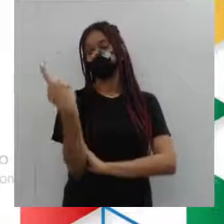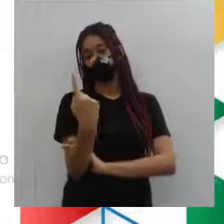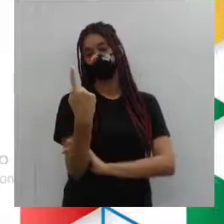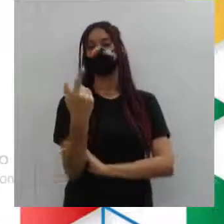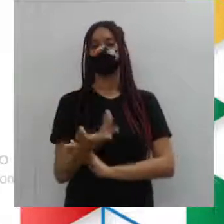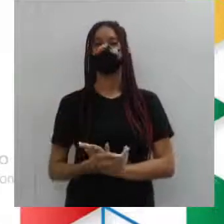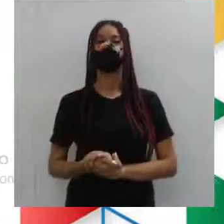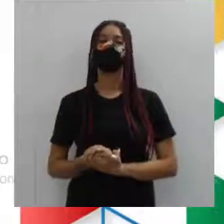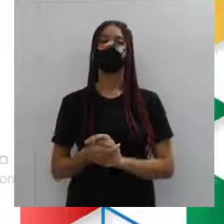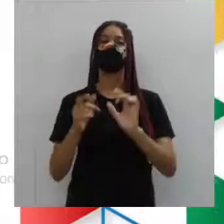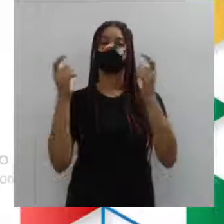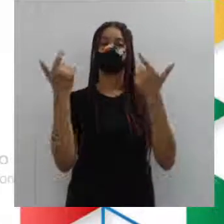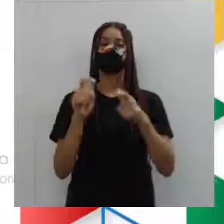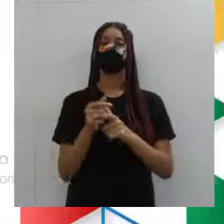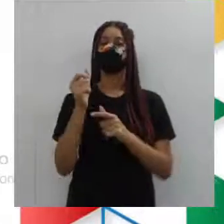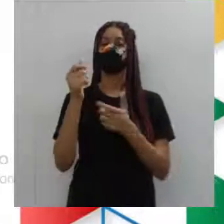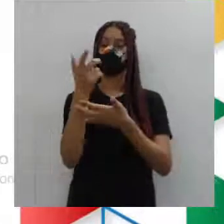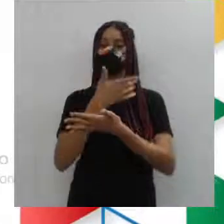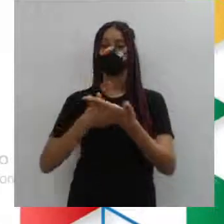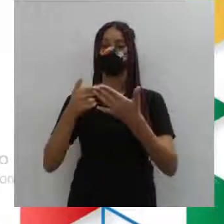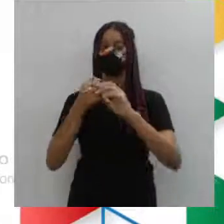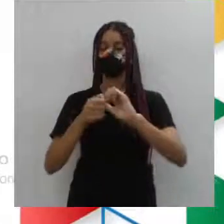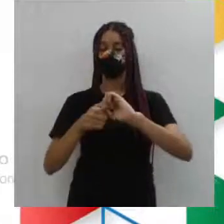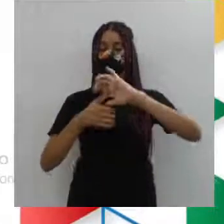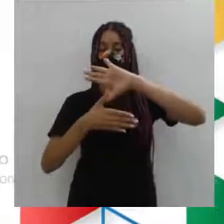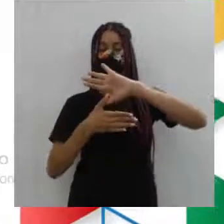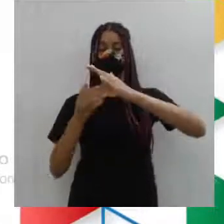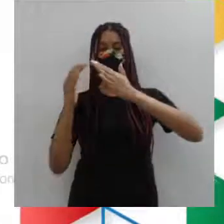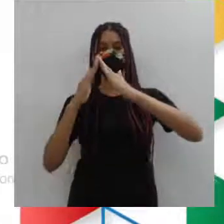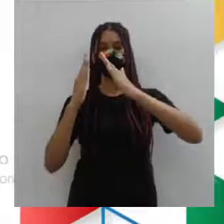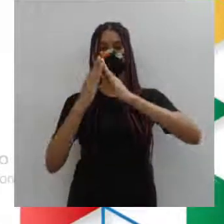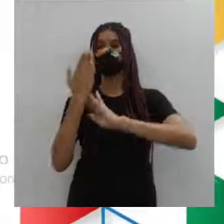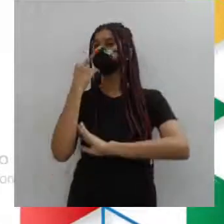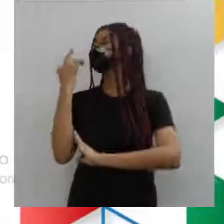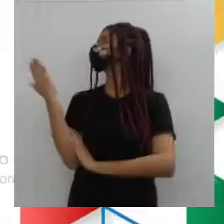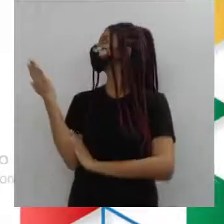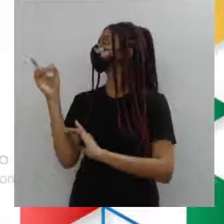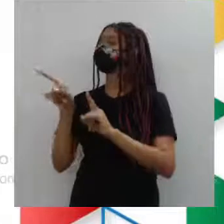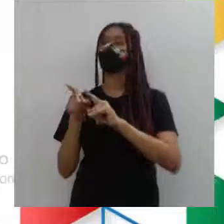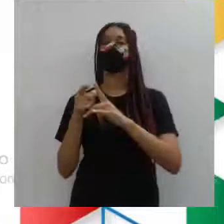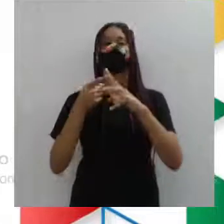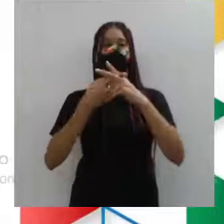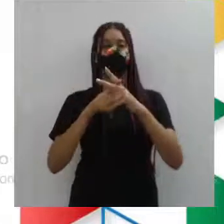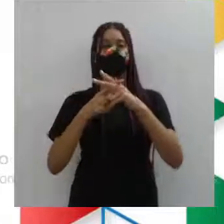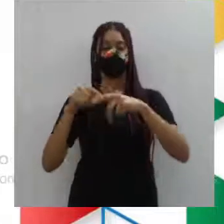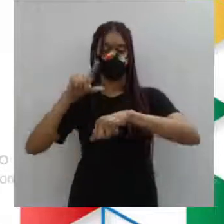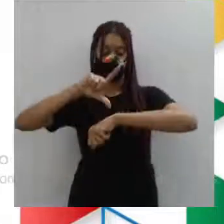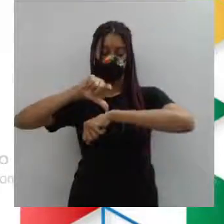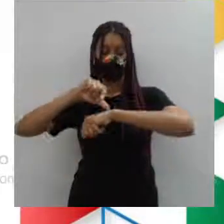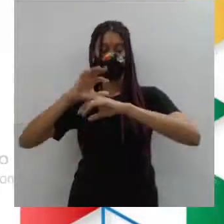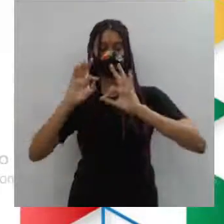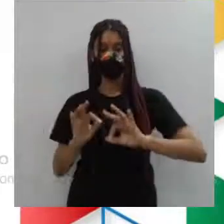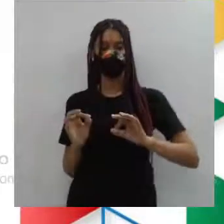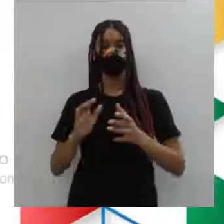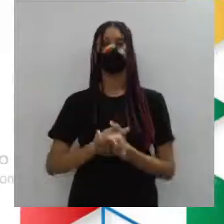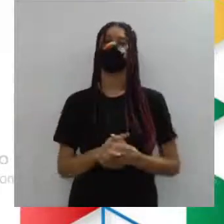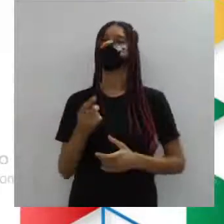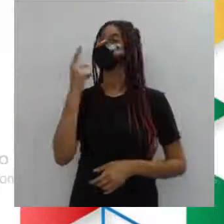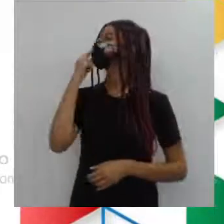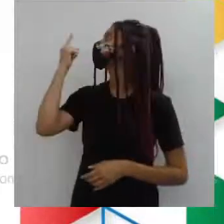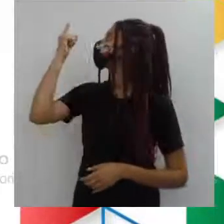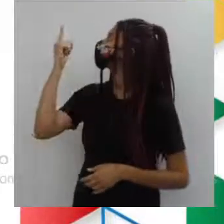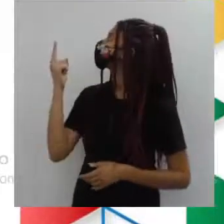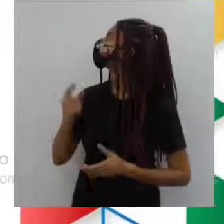de redução, e se eu for fazer o desenho de uma engrenagem de um relógio muito pequeno, tá bom? Já na